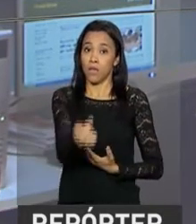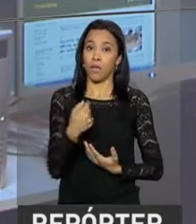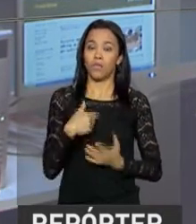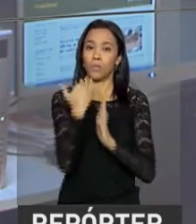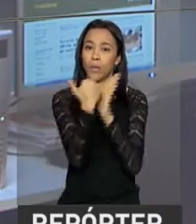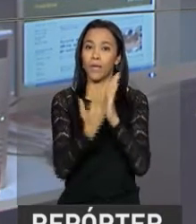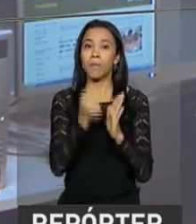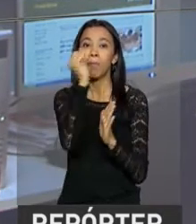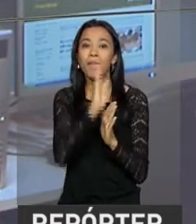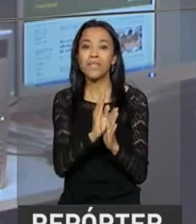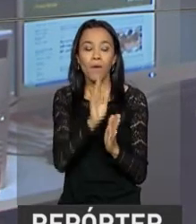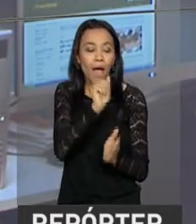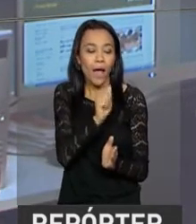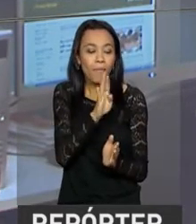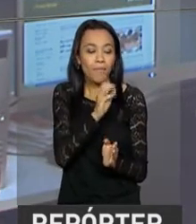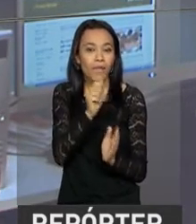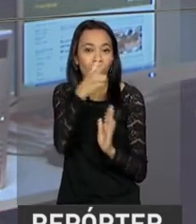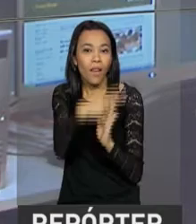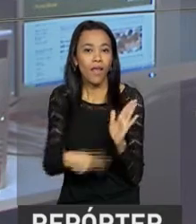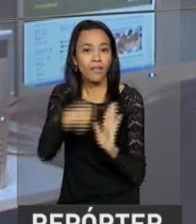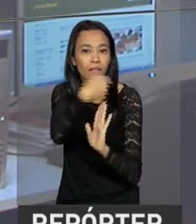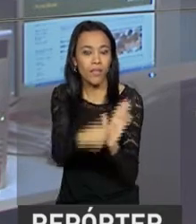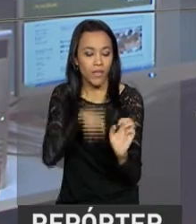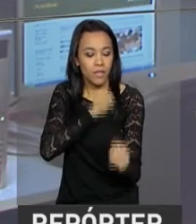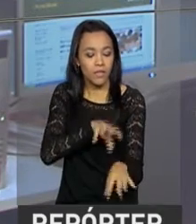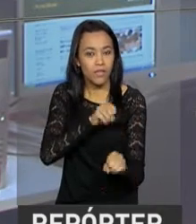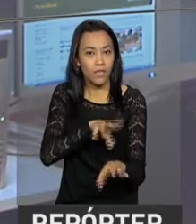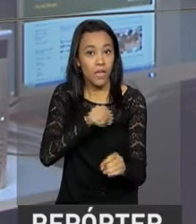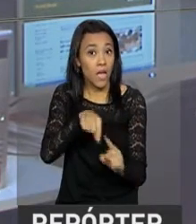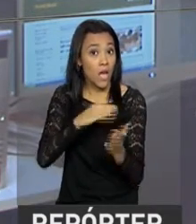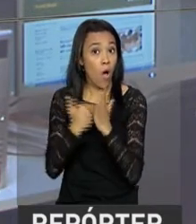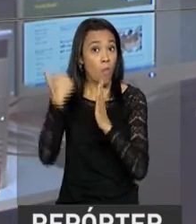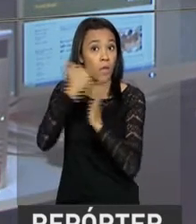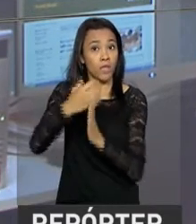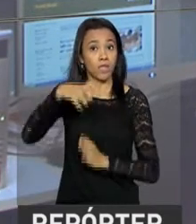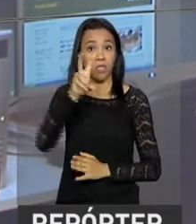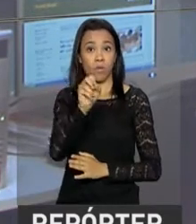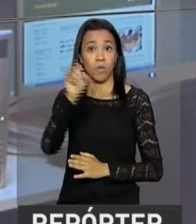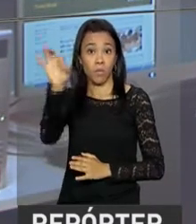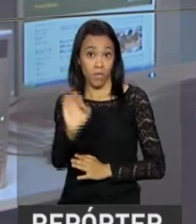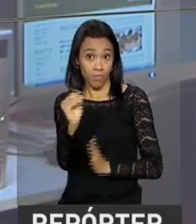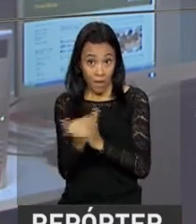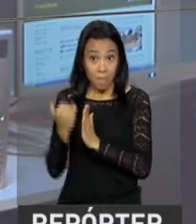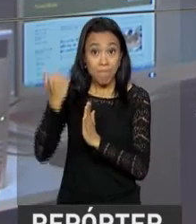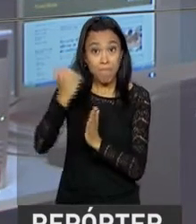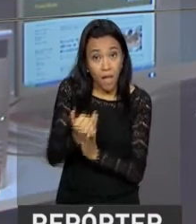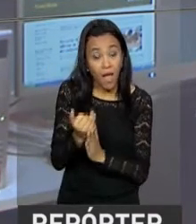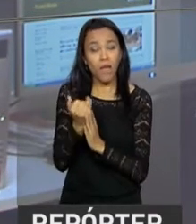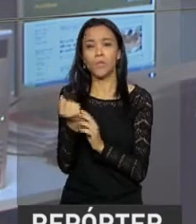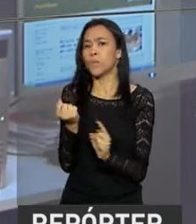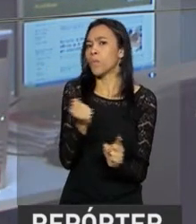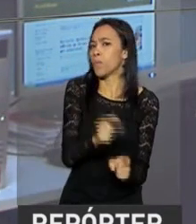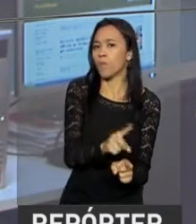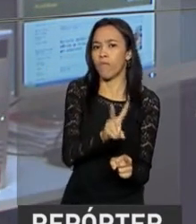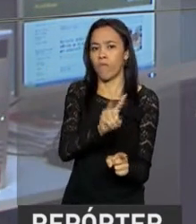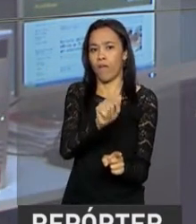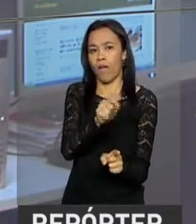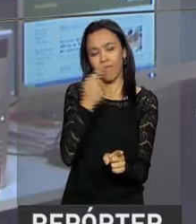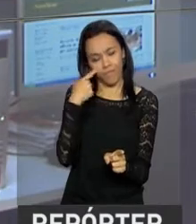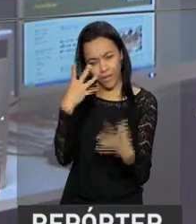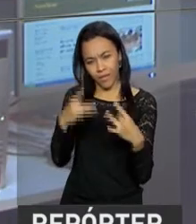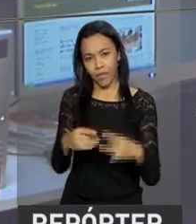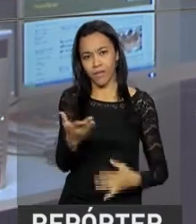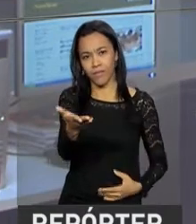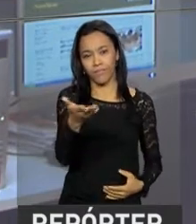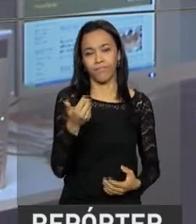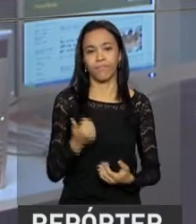brasil alfabetizado vai ser ampliado o aumento vai representar 50% a mais de vagas vamos ver os detalhes na reportagem